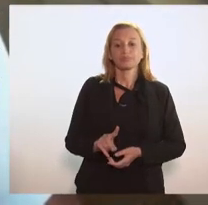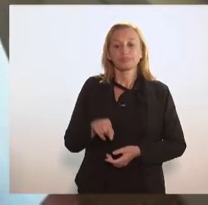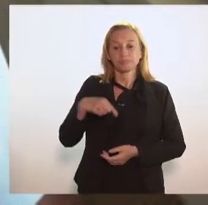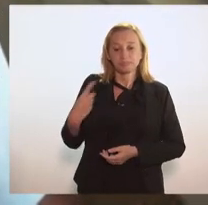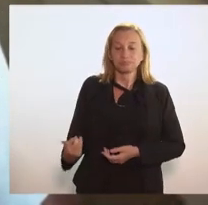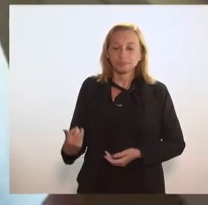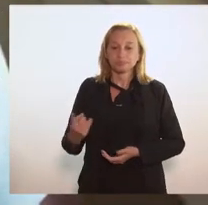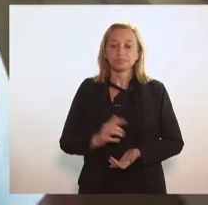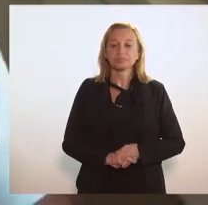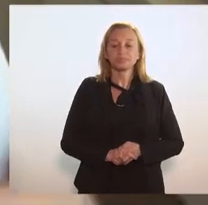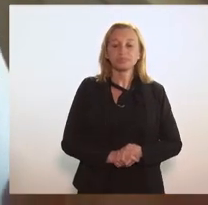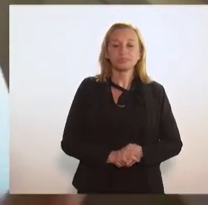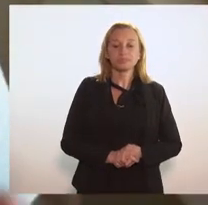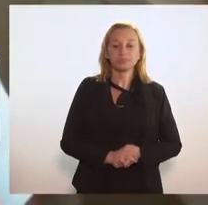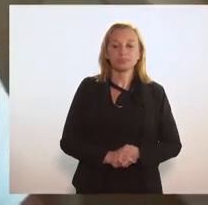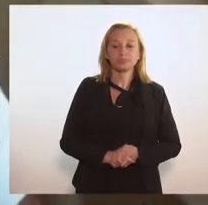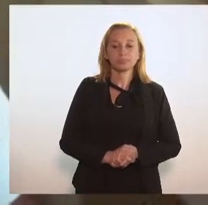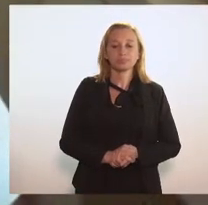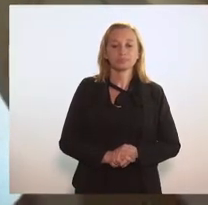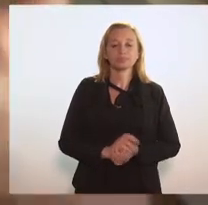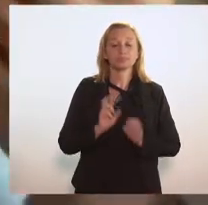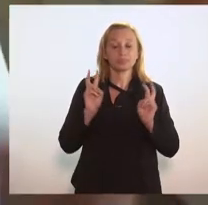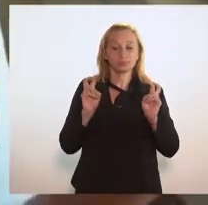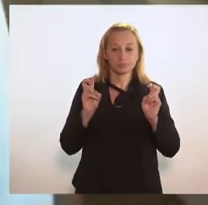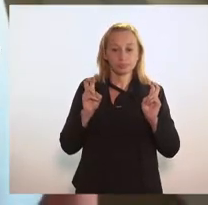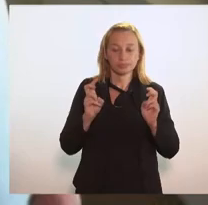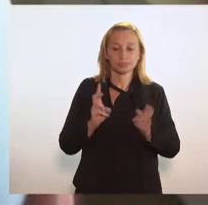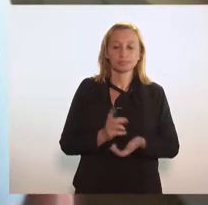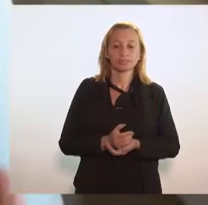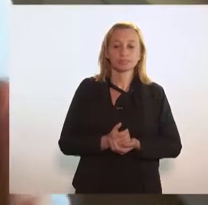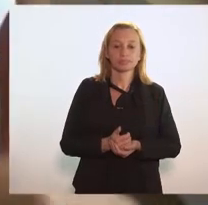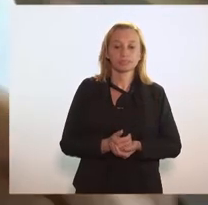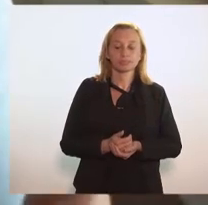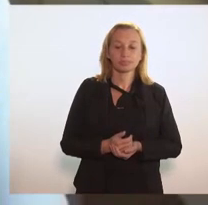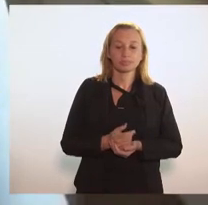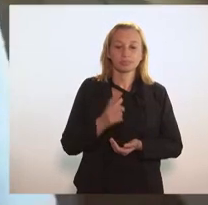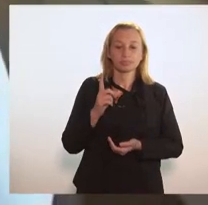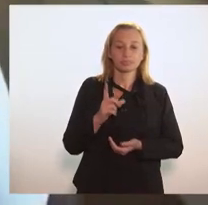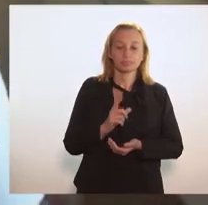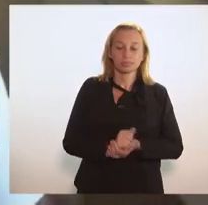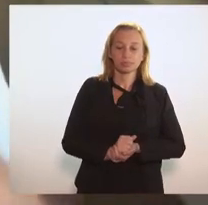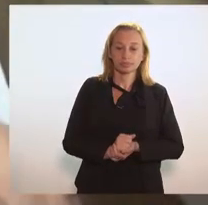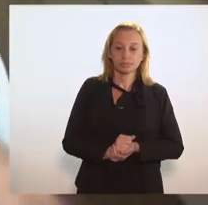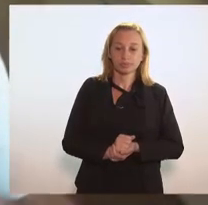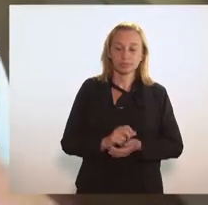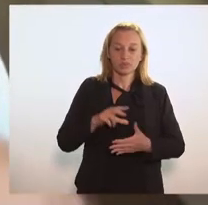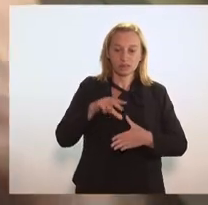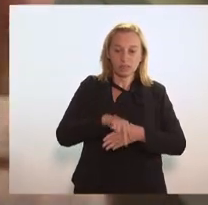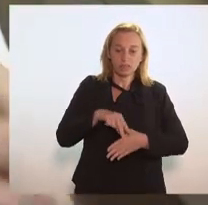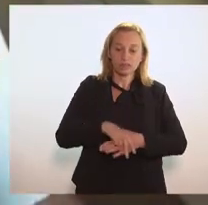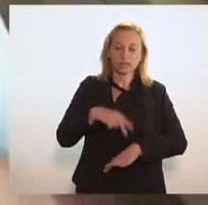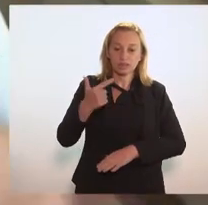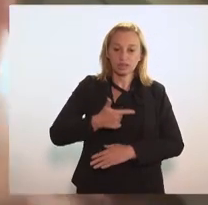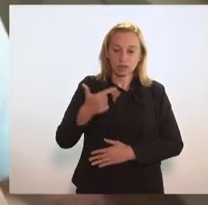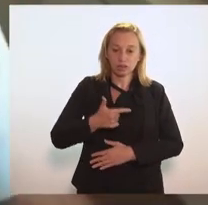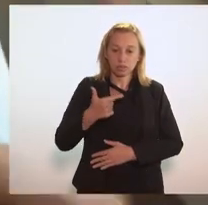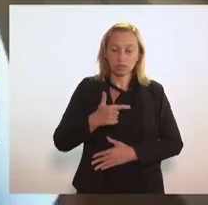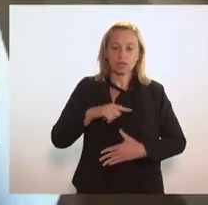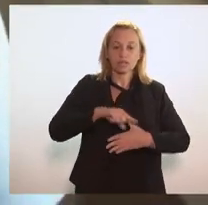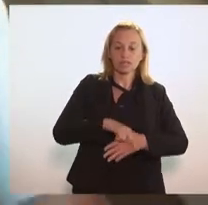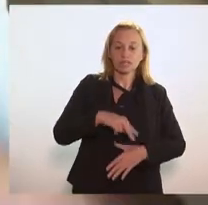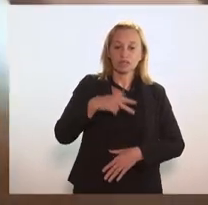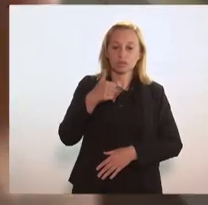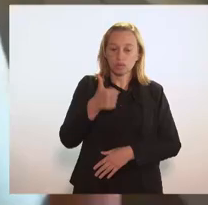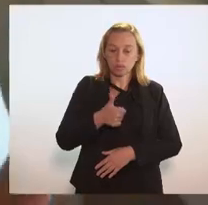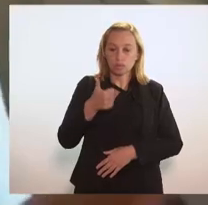depois ele vê no mesmo assim que segundo tem um dispositivo que é esse o segundo esses o segundo inciso